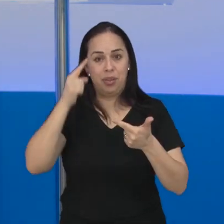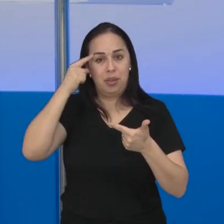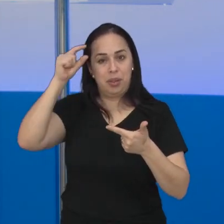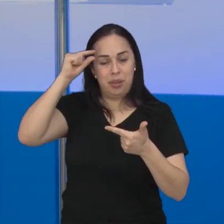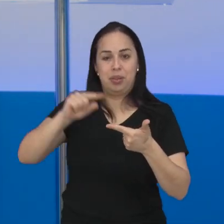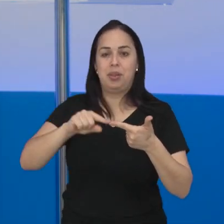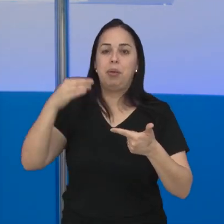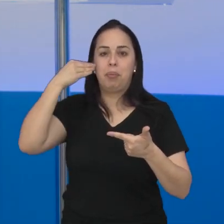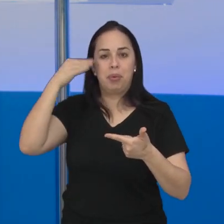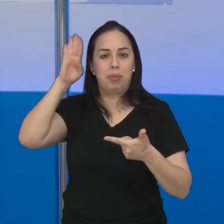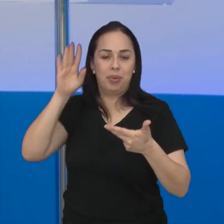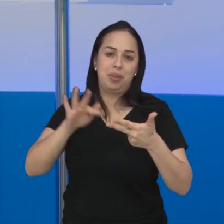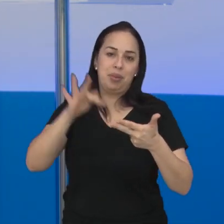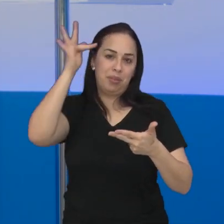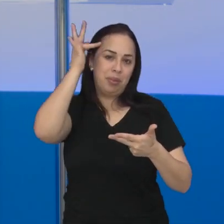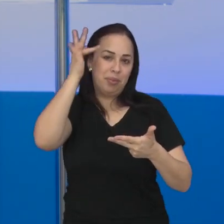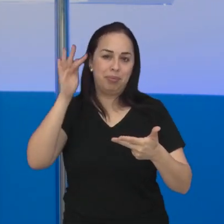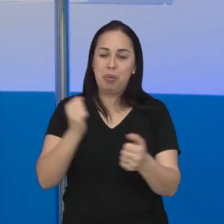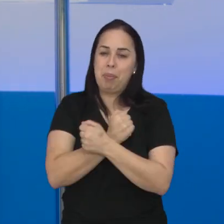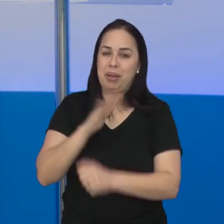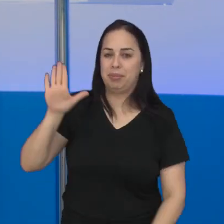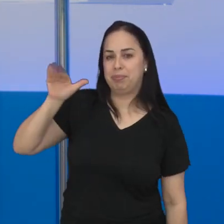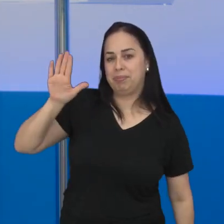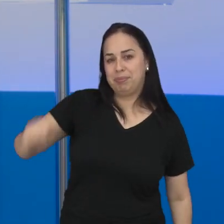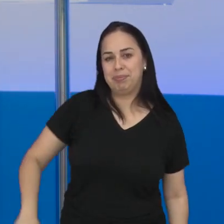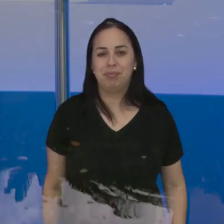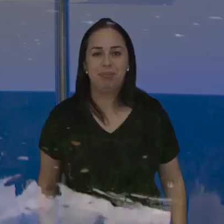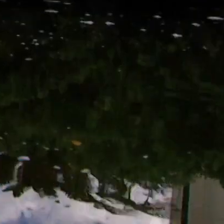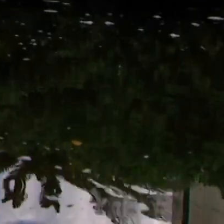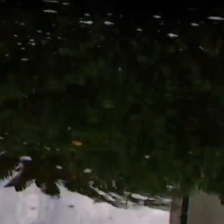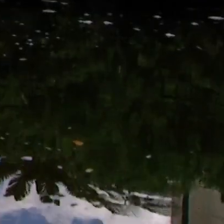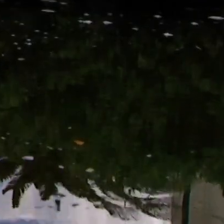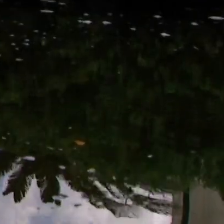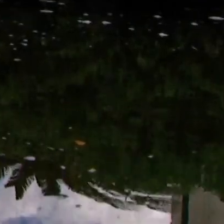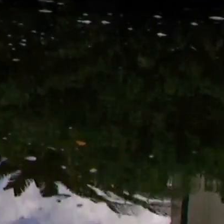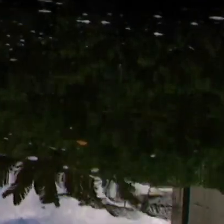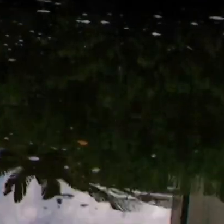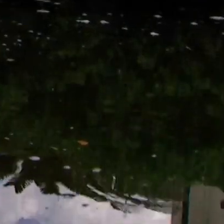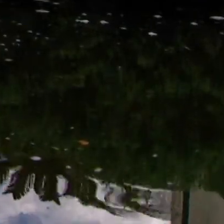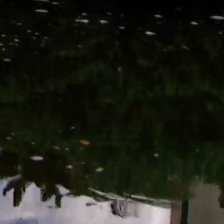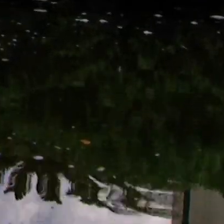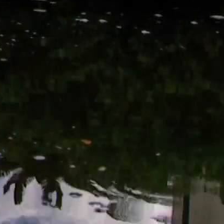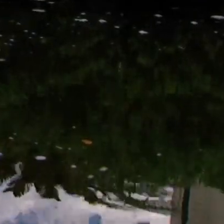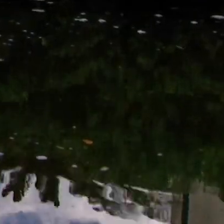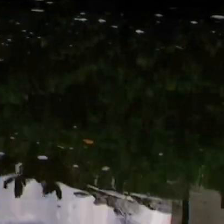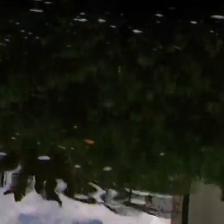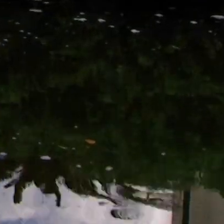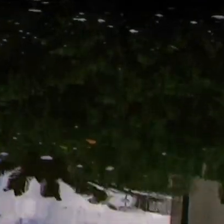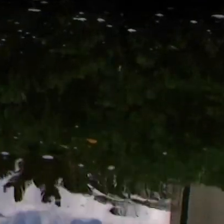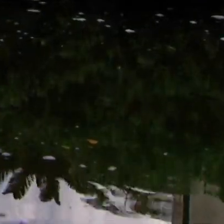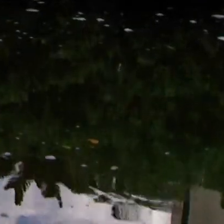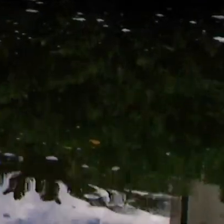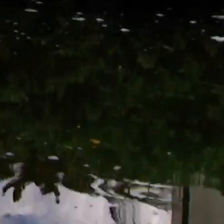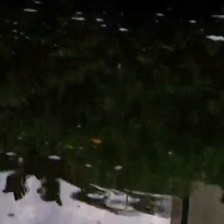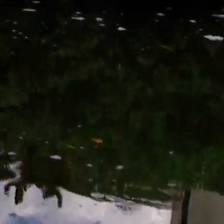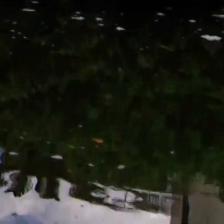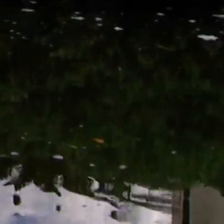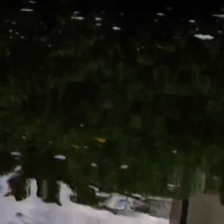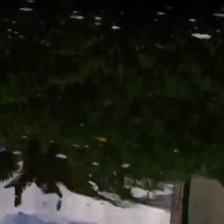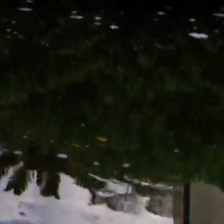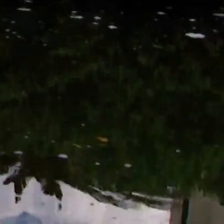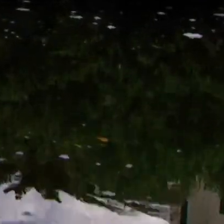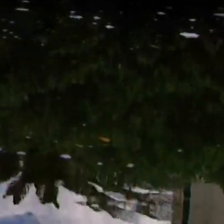qualquer transplante, mas no caso do rim, isso é levado em consideração também na hora de fazer a doação. Frequentemente, doutor,